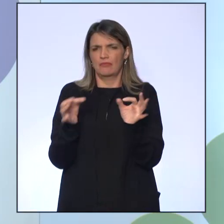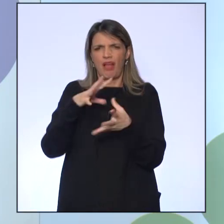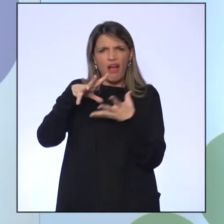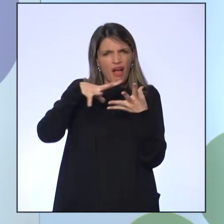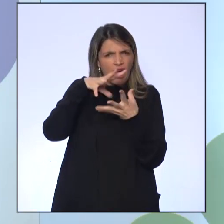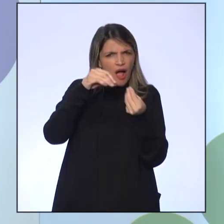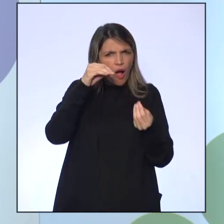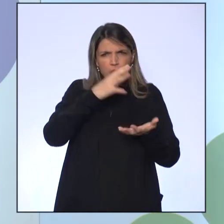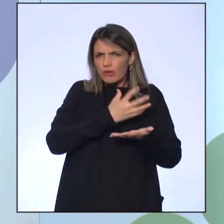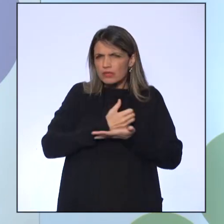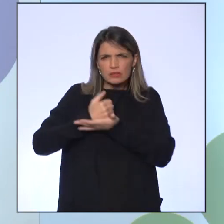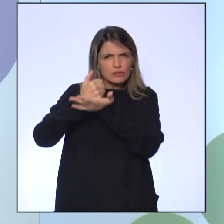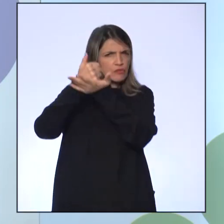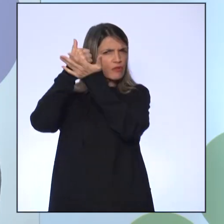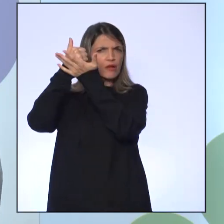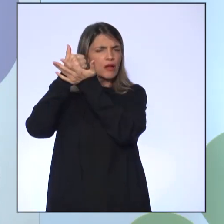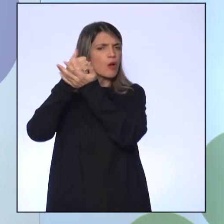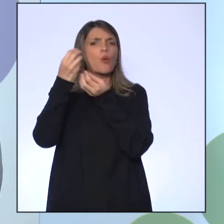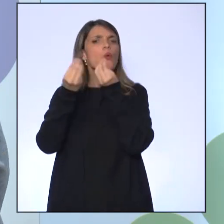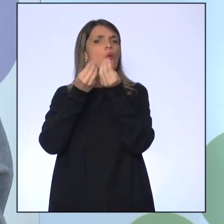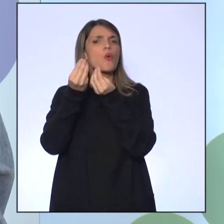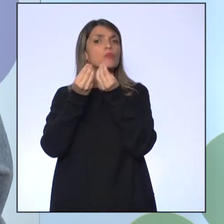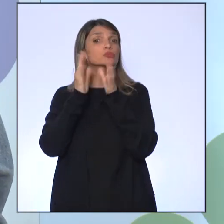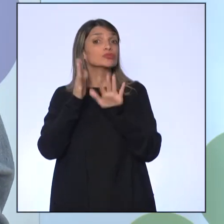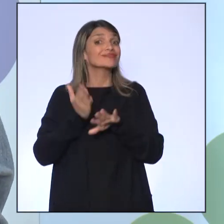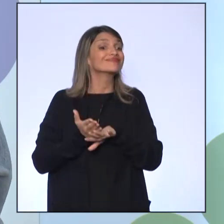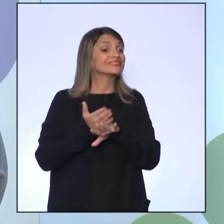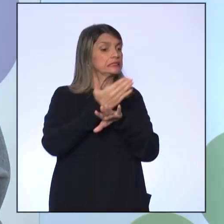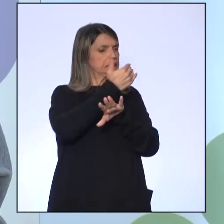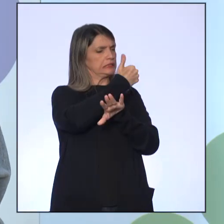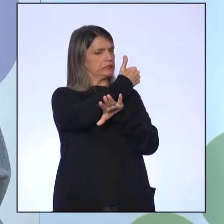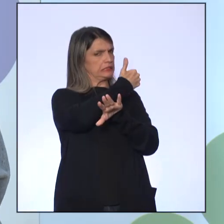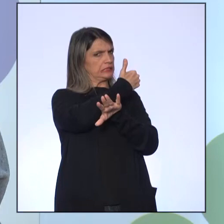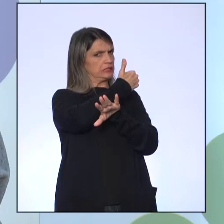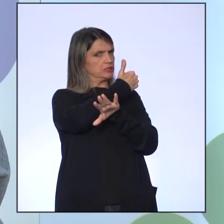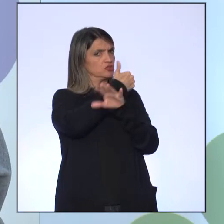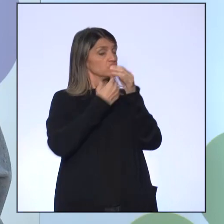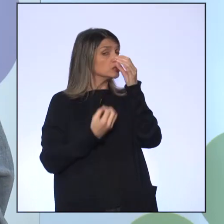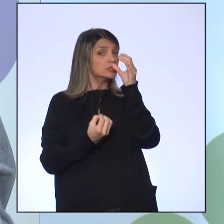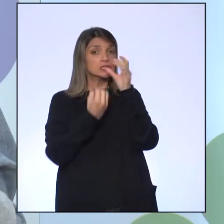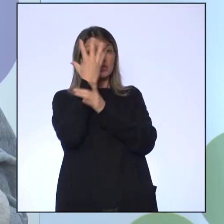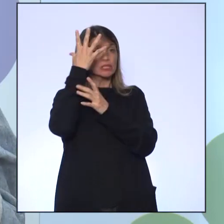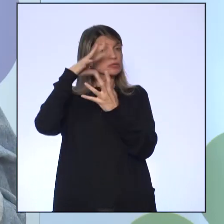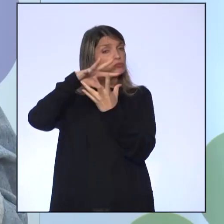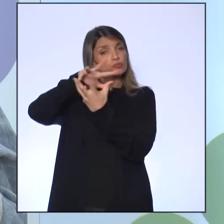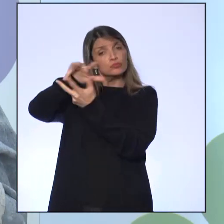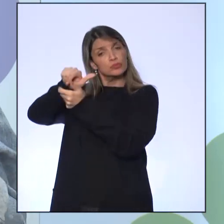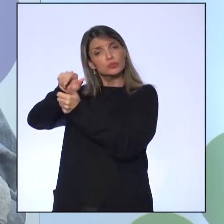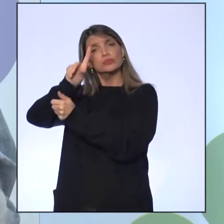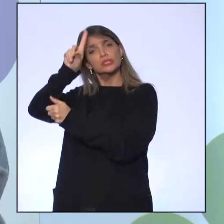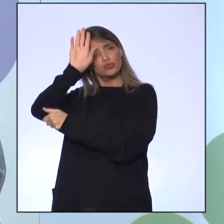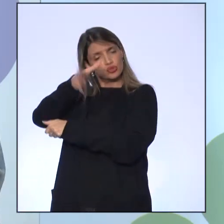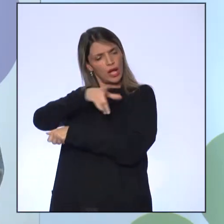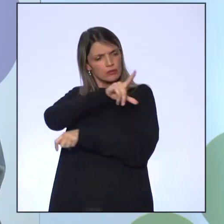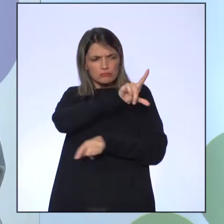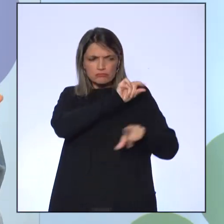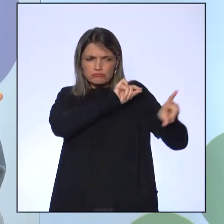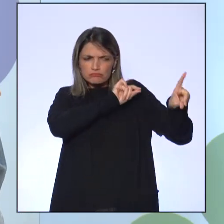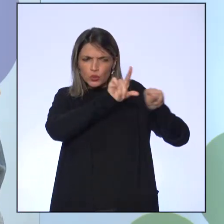a salvação da alma, ela já vem de antes de Deus criar o universo, ou seja, Deus já teria